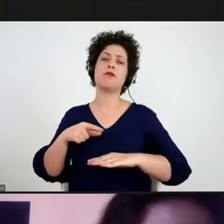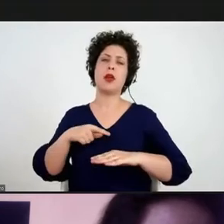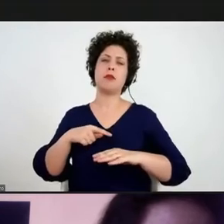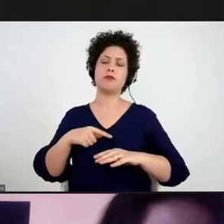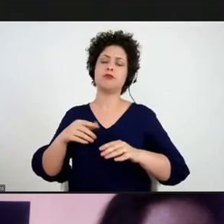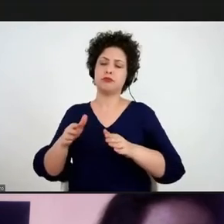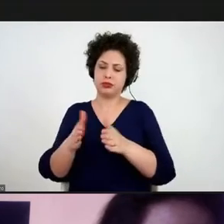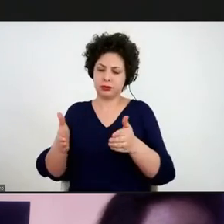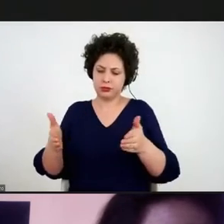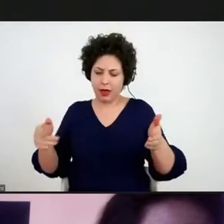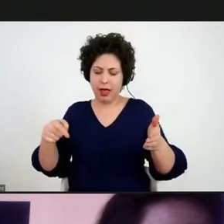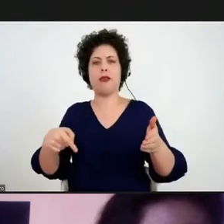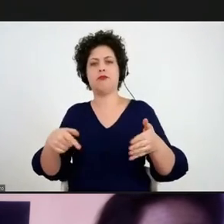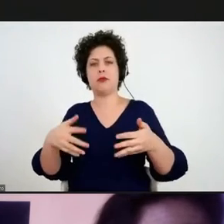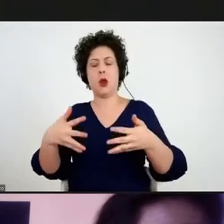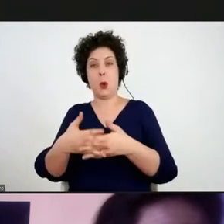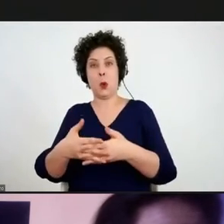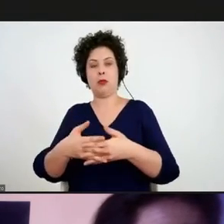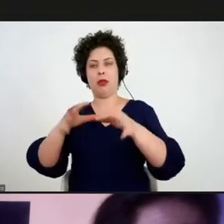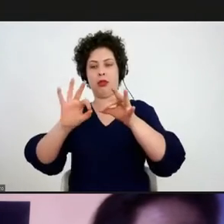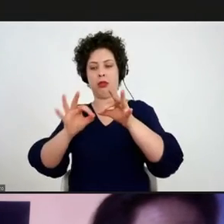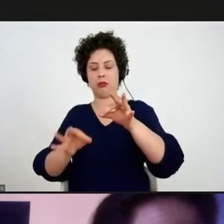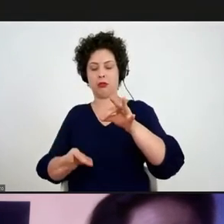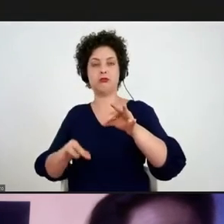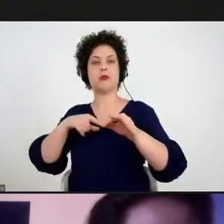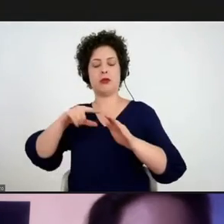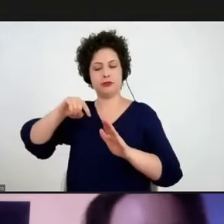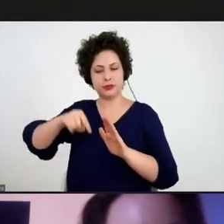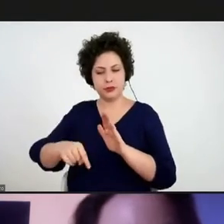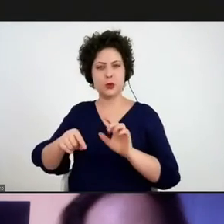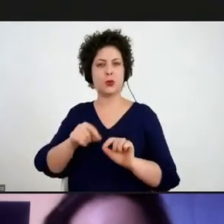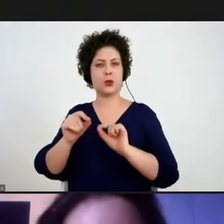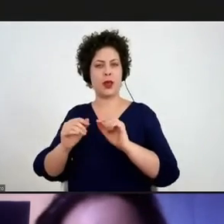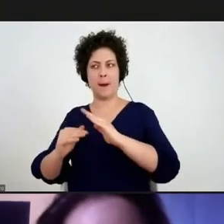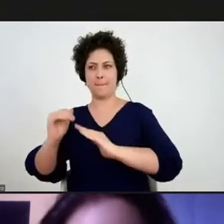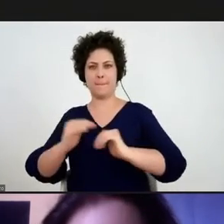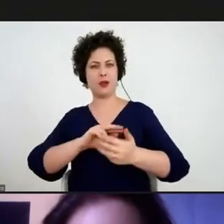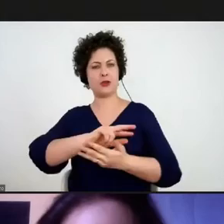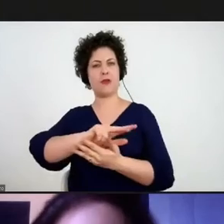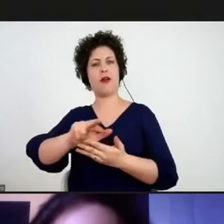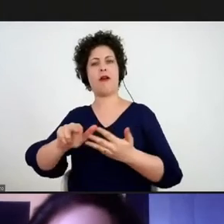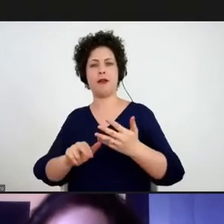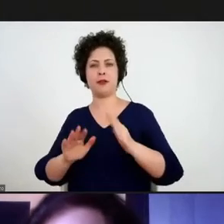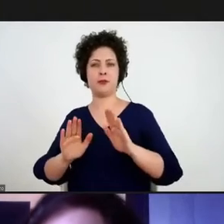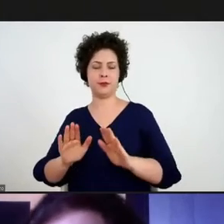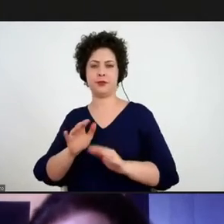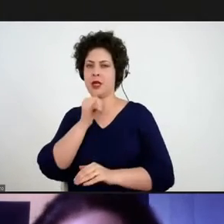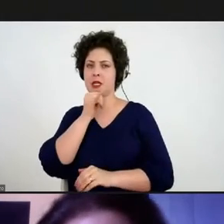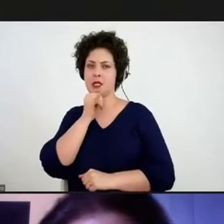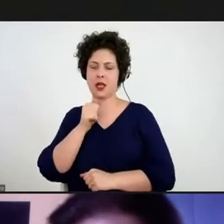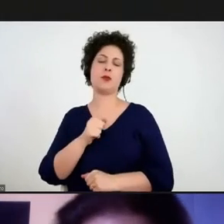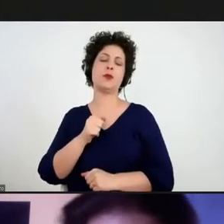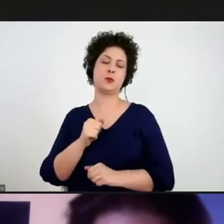numa complexidade muito grande de práticas artísticas, não é? Uma das